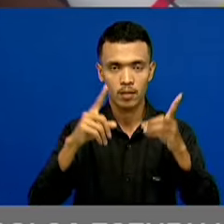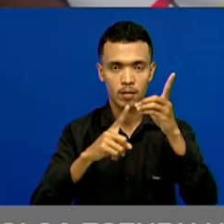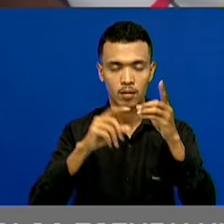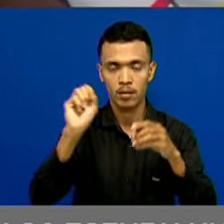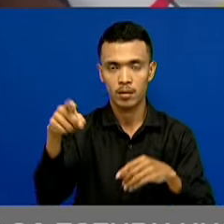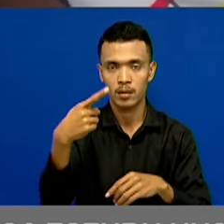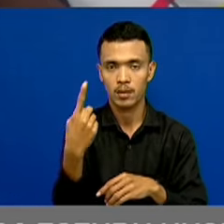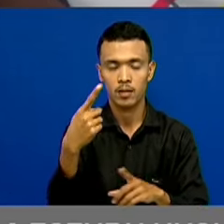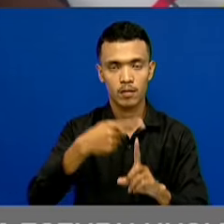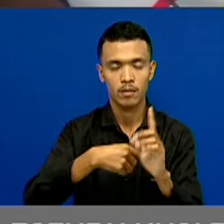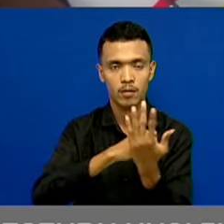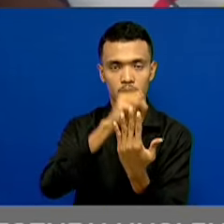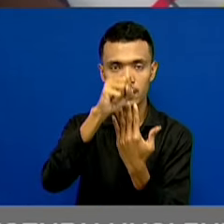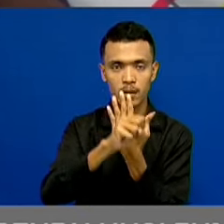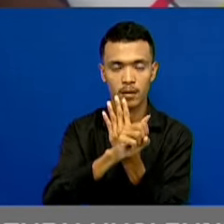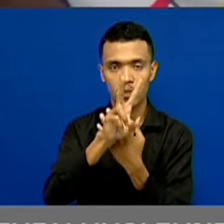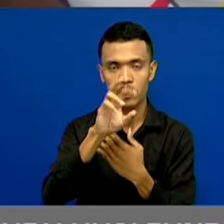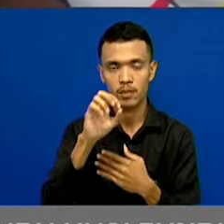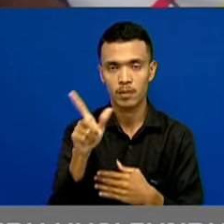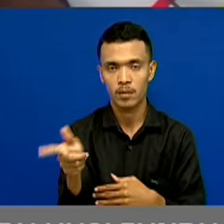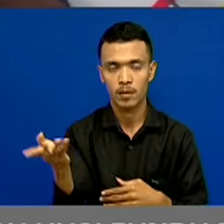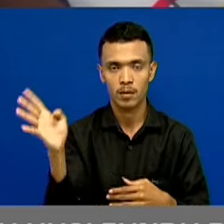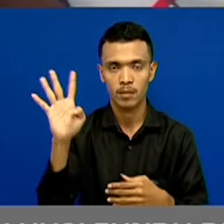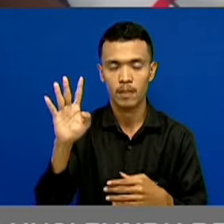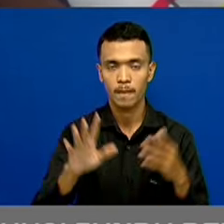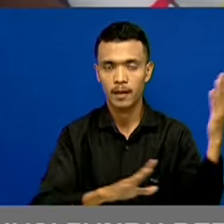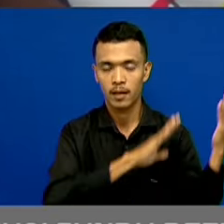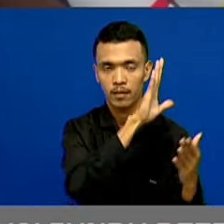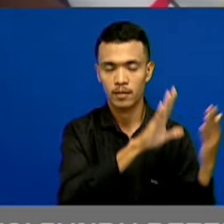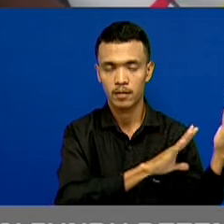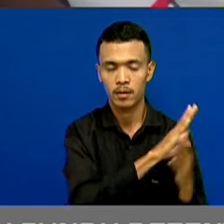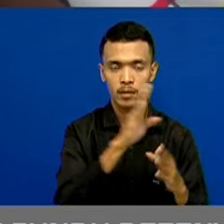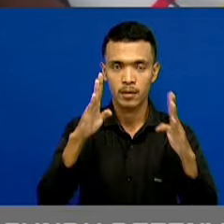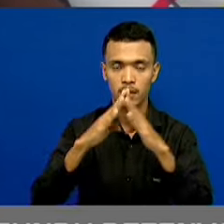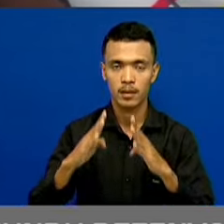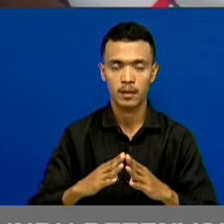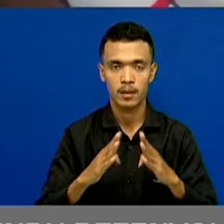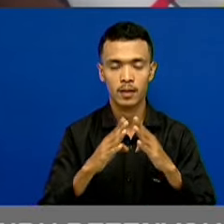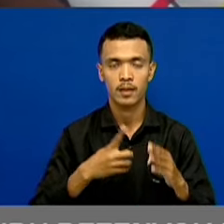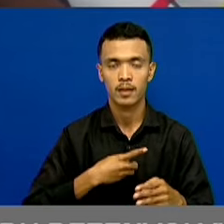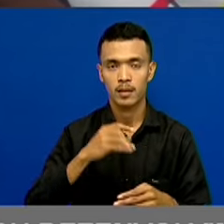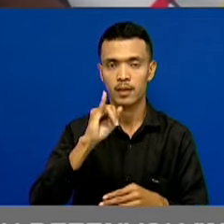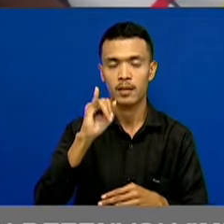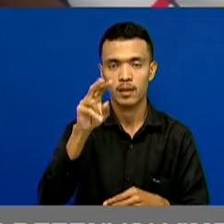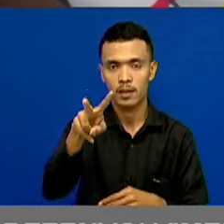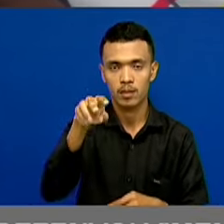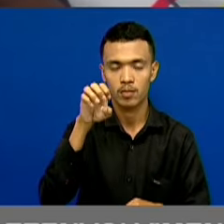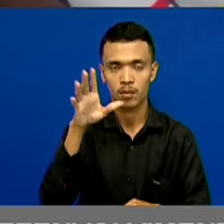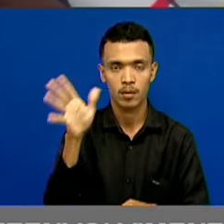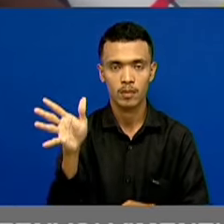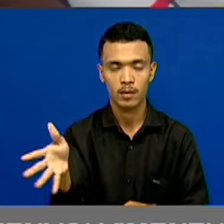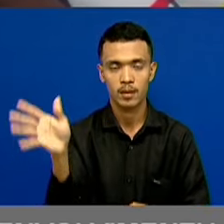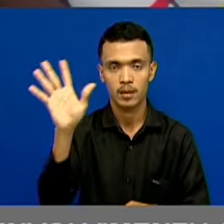setembro 2024 no tolo aniversário Shiradili batina ato surua Rua Nulu Racing 5 e loron sanulo fula